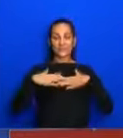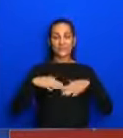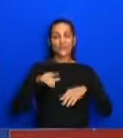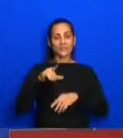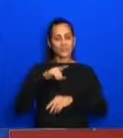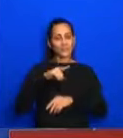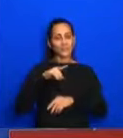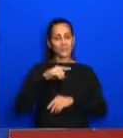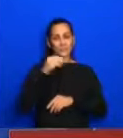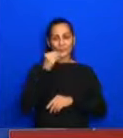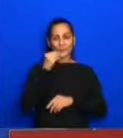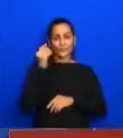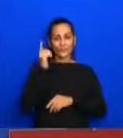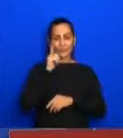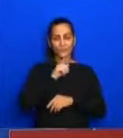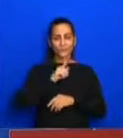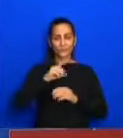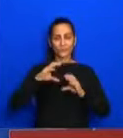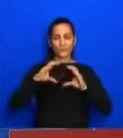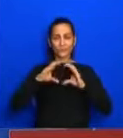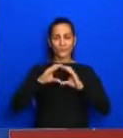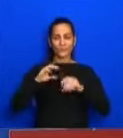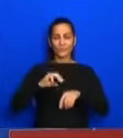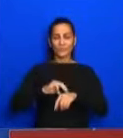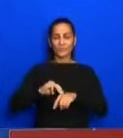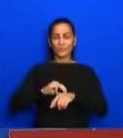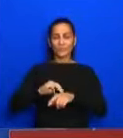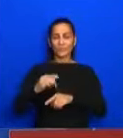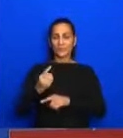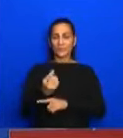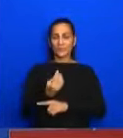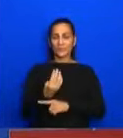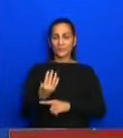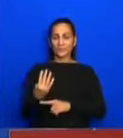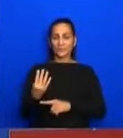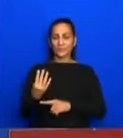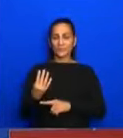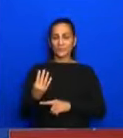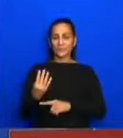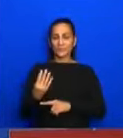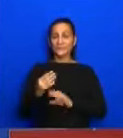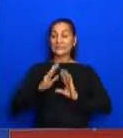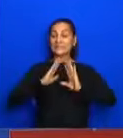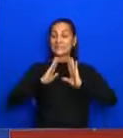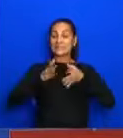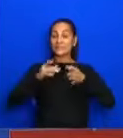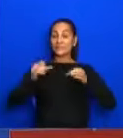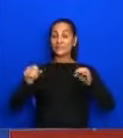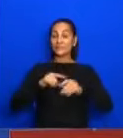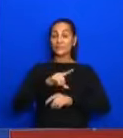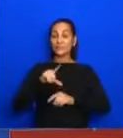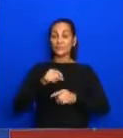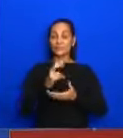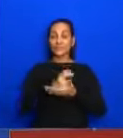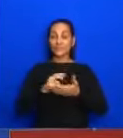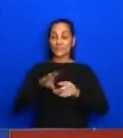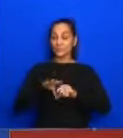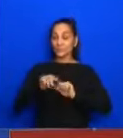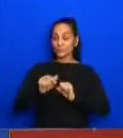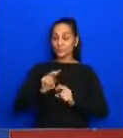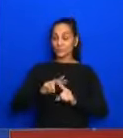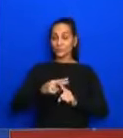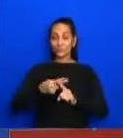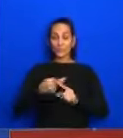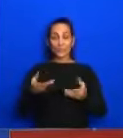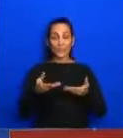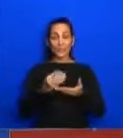Calma, você ainda tem chances. Bola marrom 14. Marrom número 14. Já foram realizados os sorteios da quina do Super 7